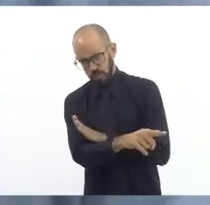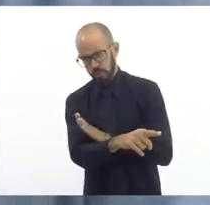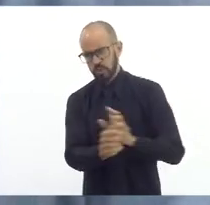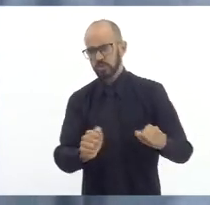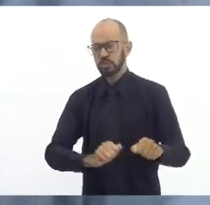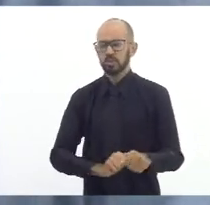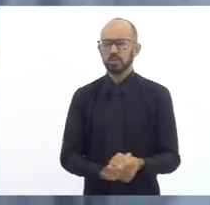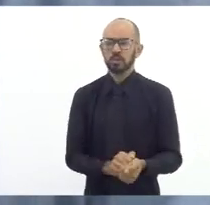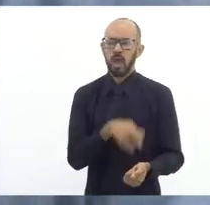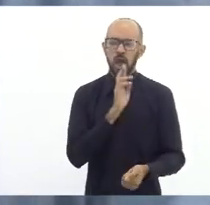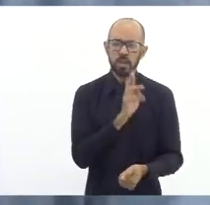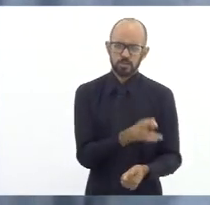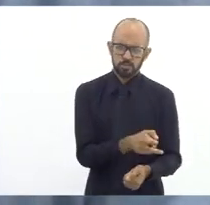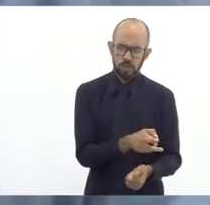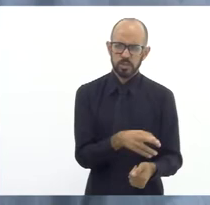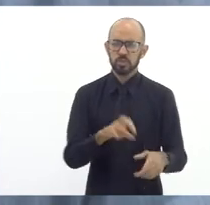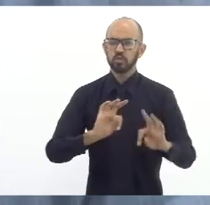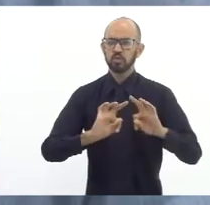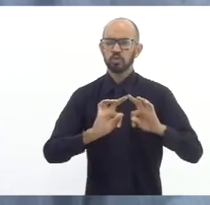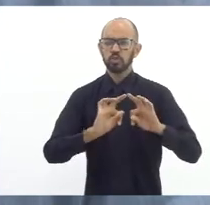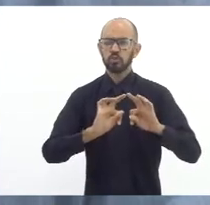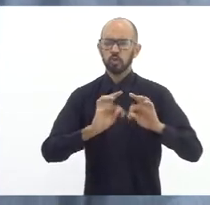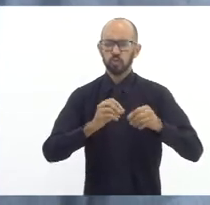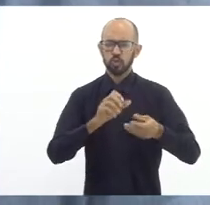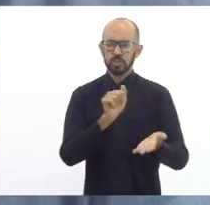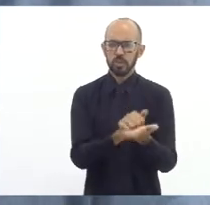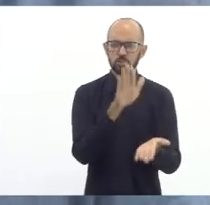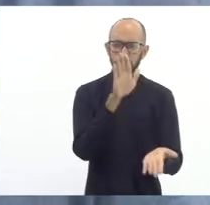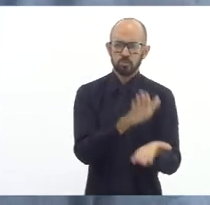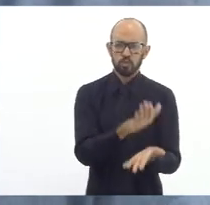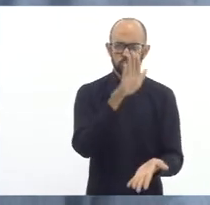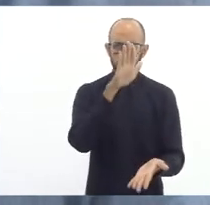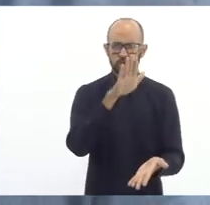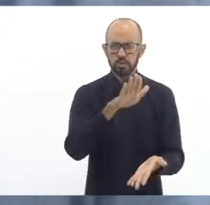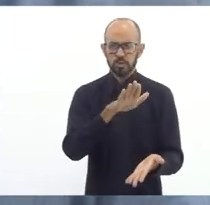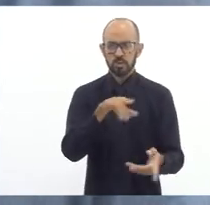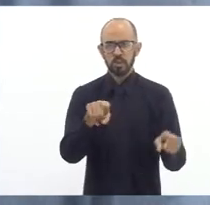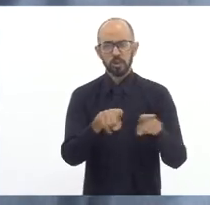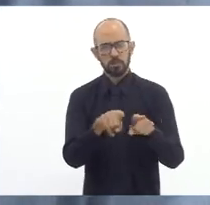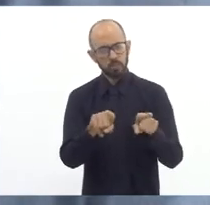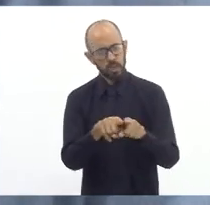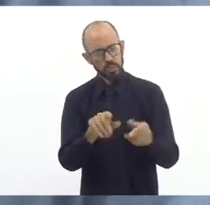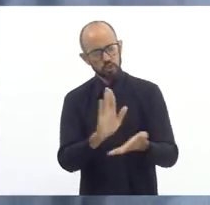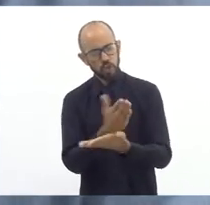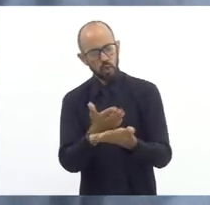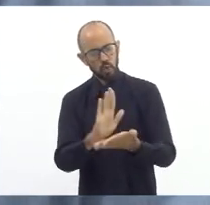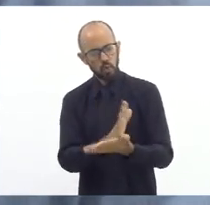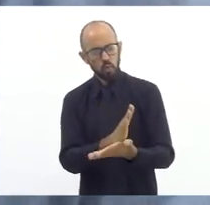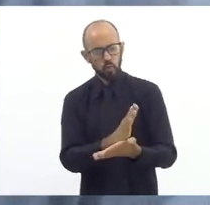das muitas aplicadas e de algumas anistias indevidas.